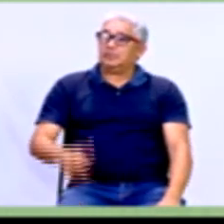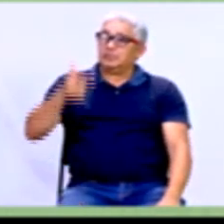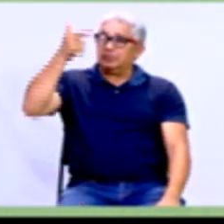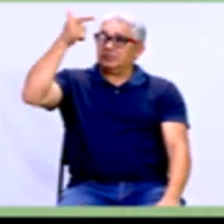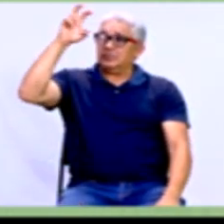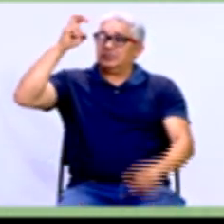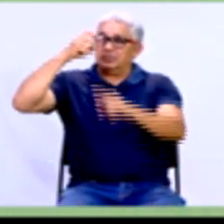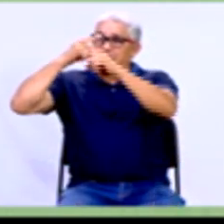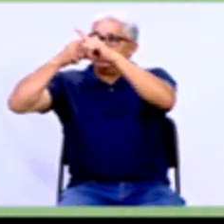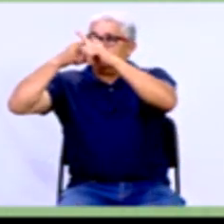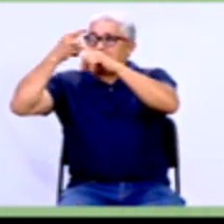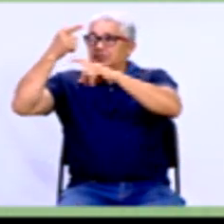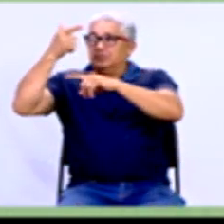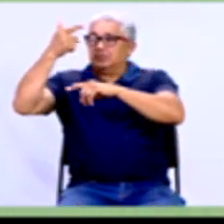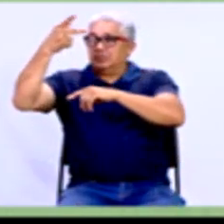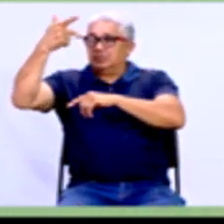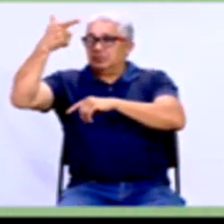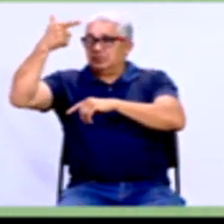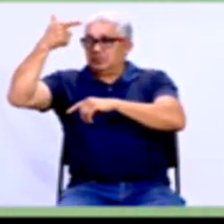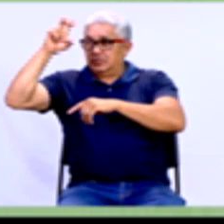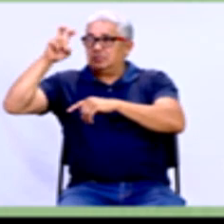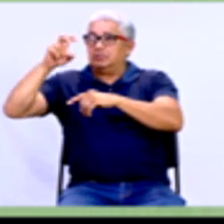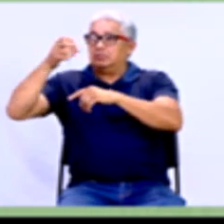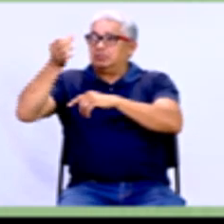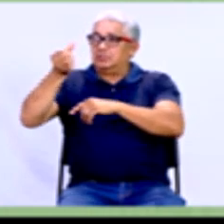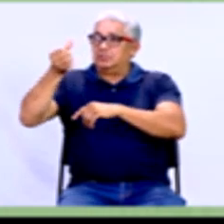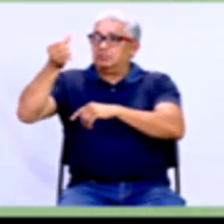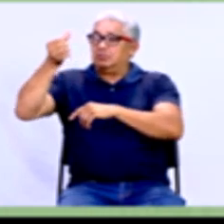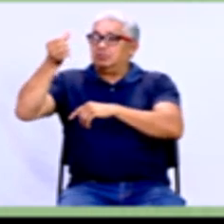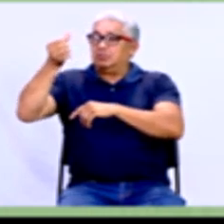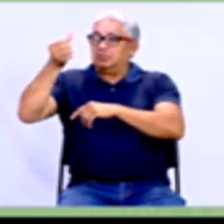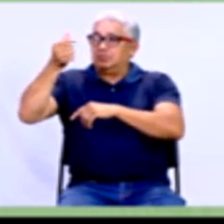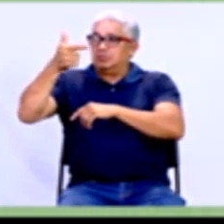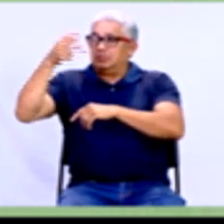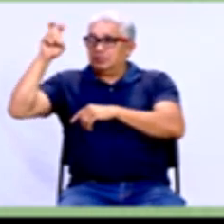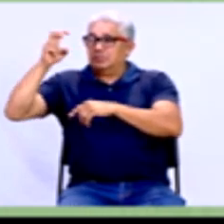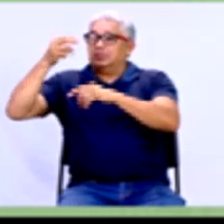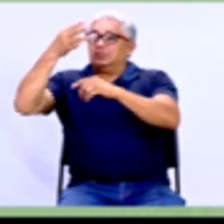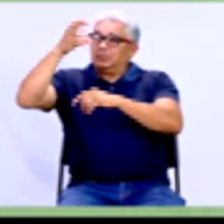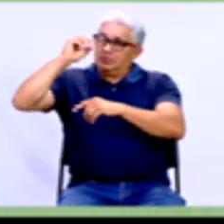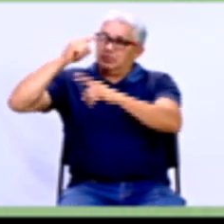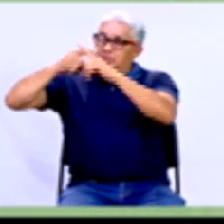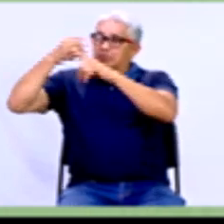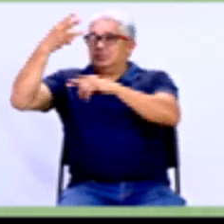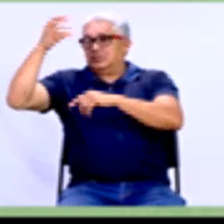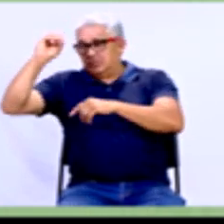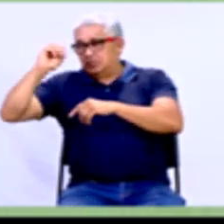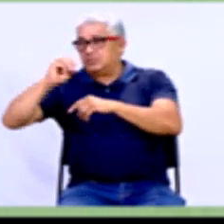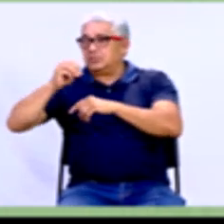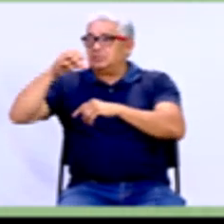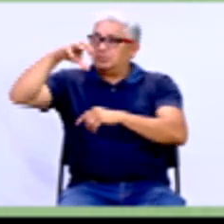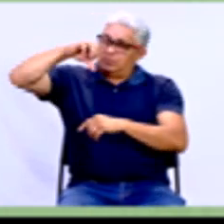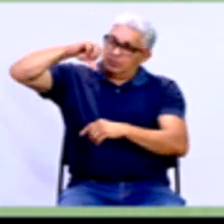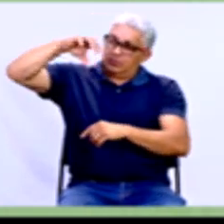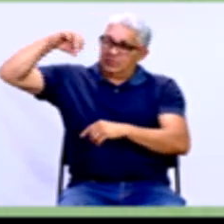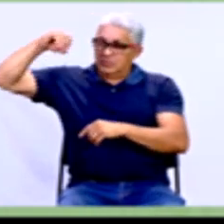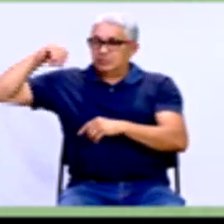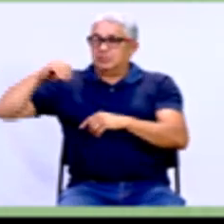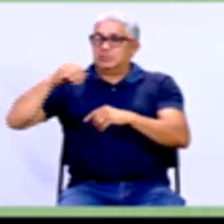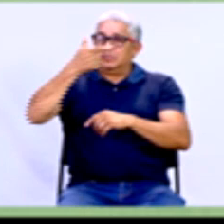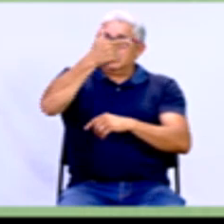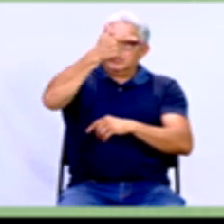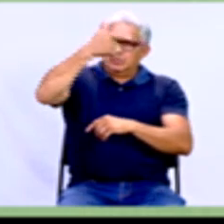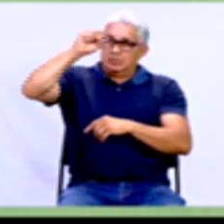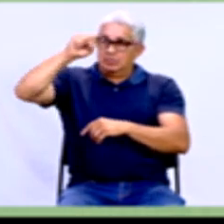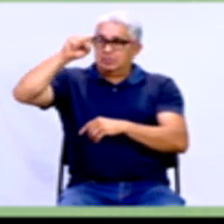25, 625. 30 vezes 25... vezes 30, desculpa, 900.